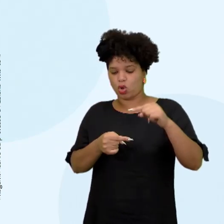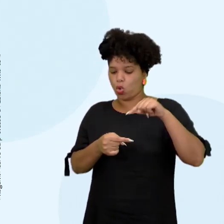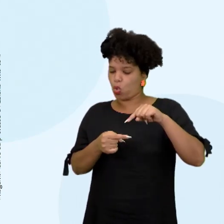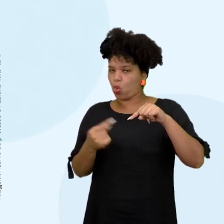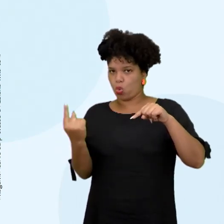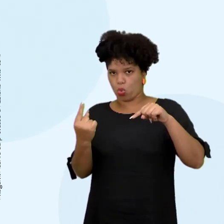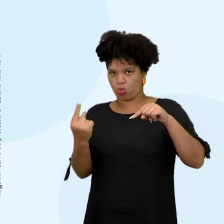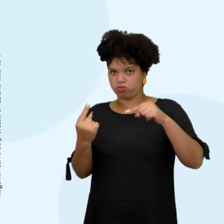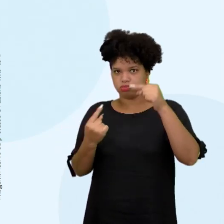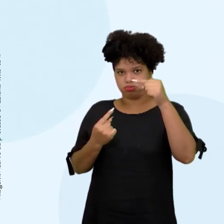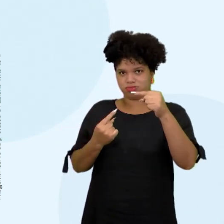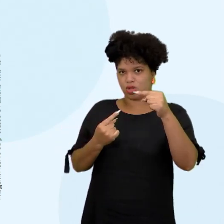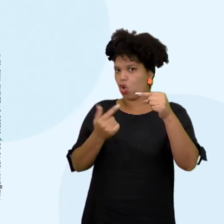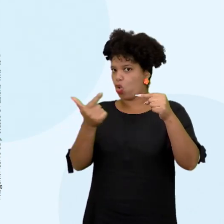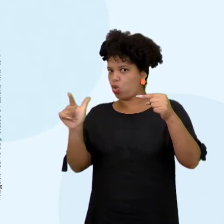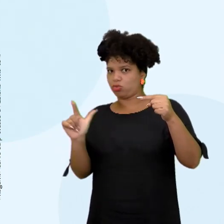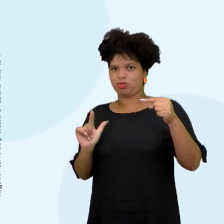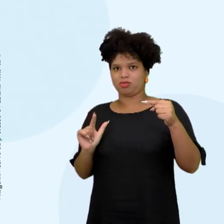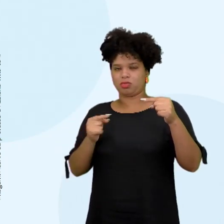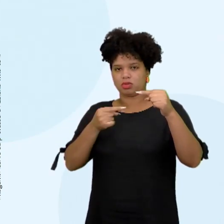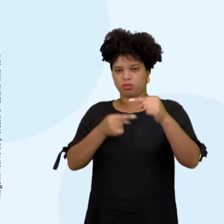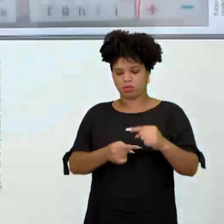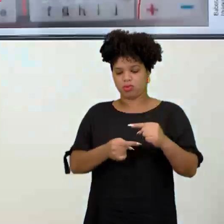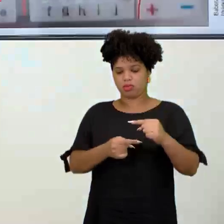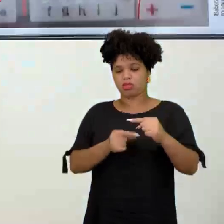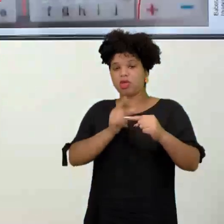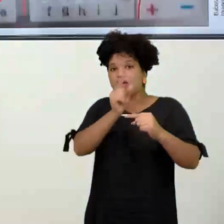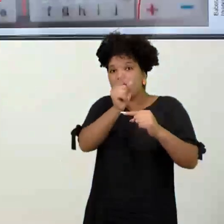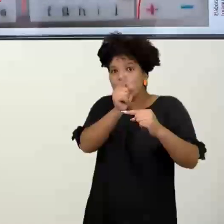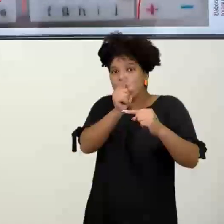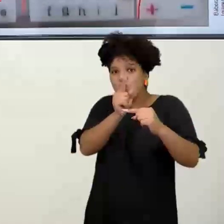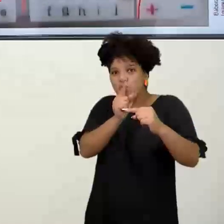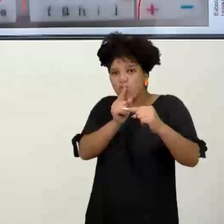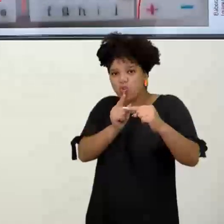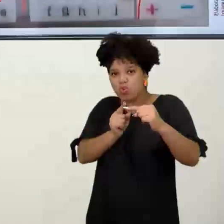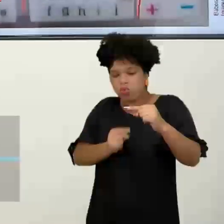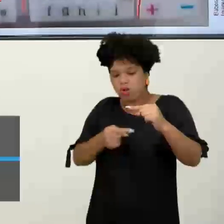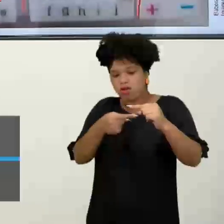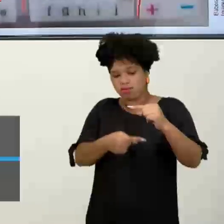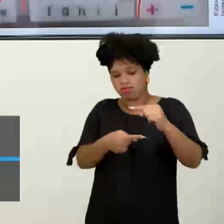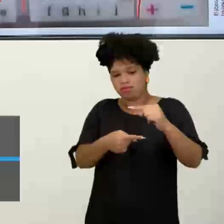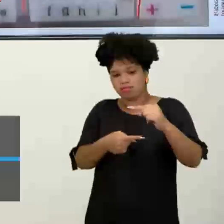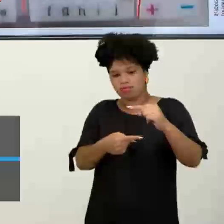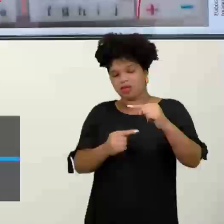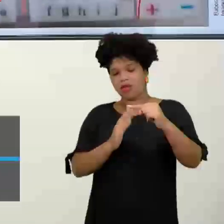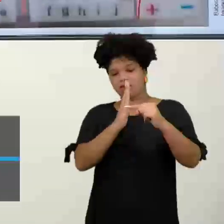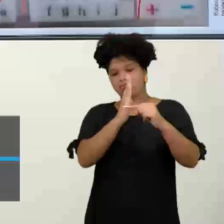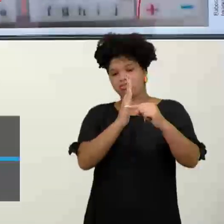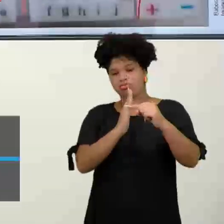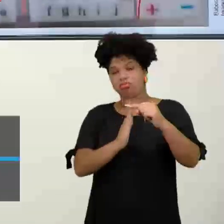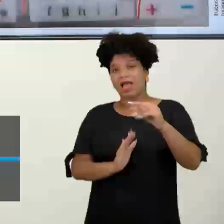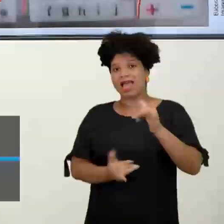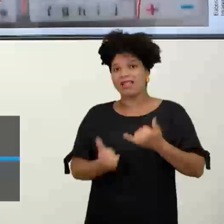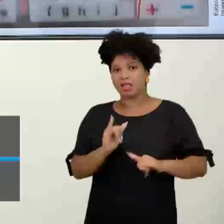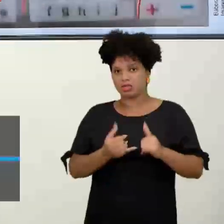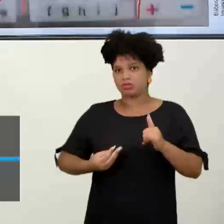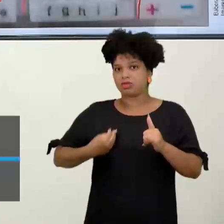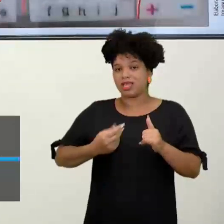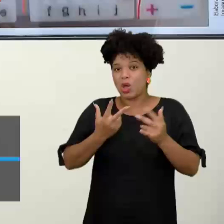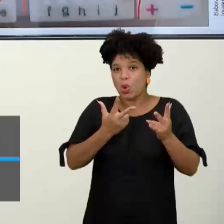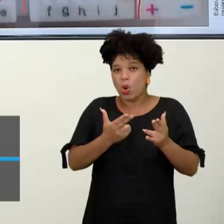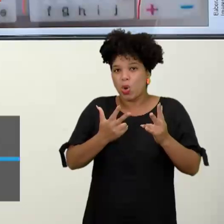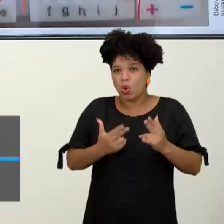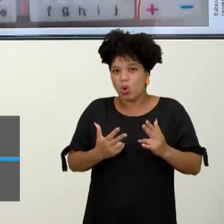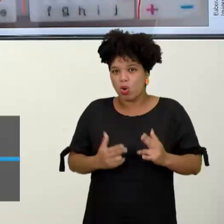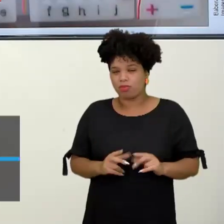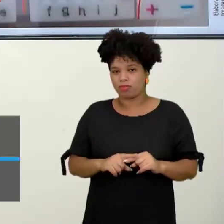é a ideia? A corrente, ela fica na coluna, então quer dizer que toda ela está sendo alimentada naquela coluna.